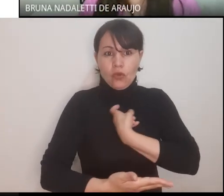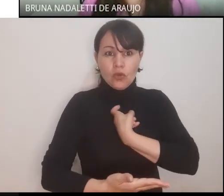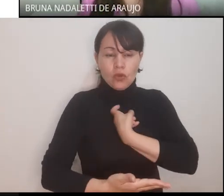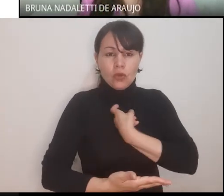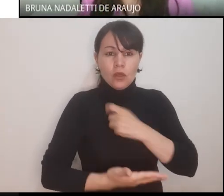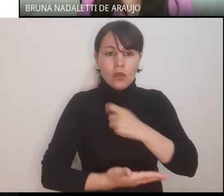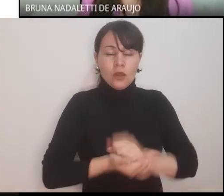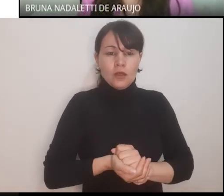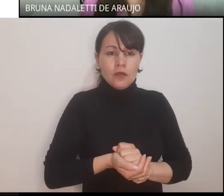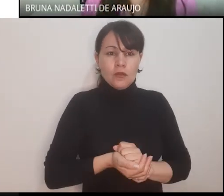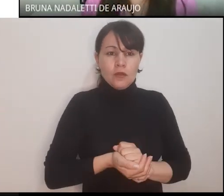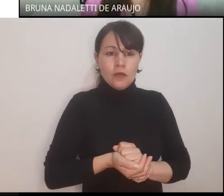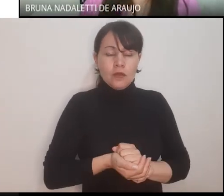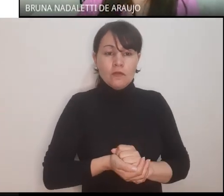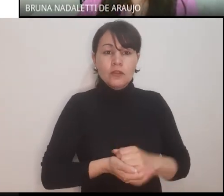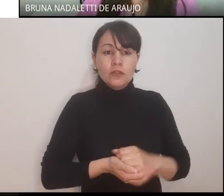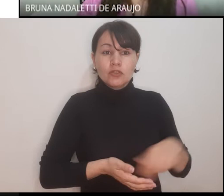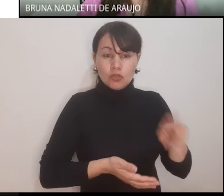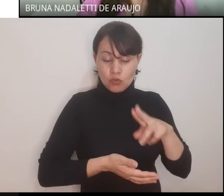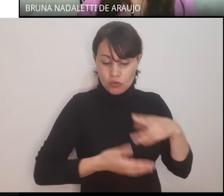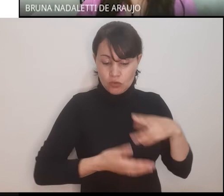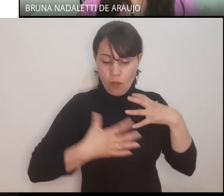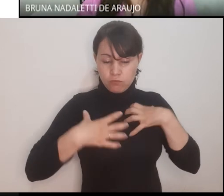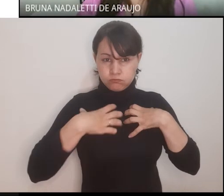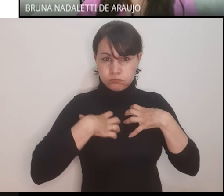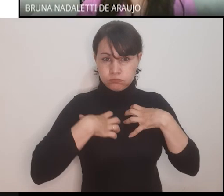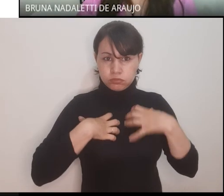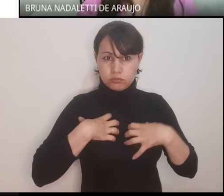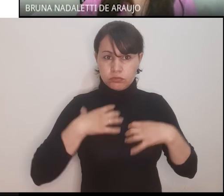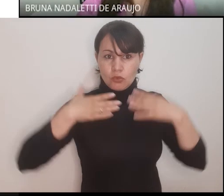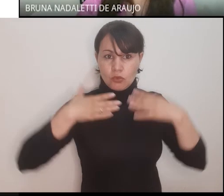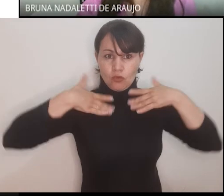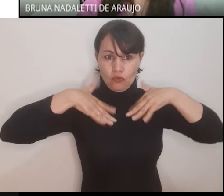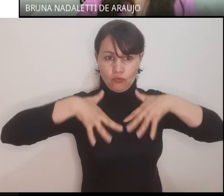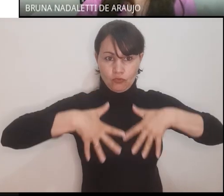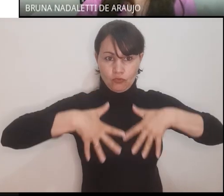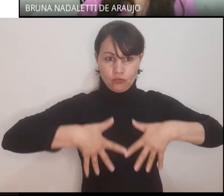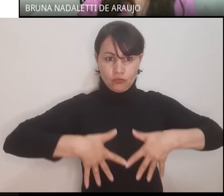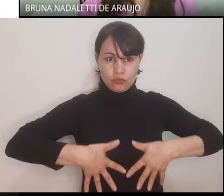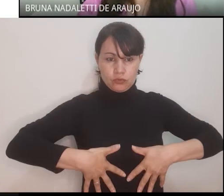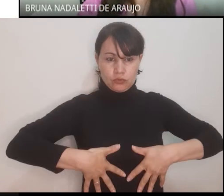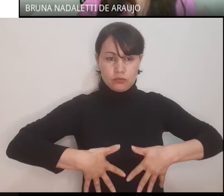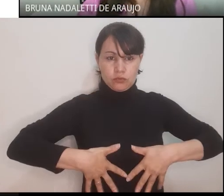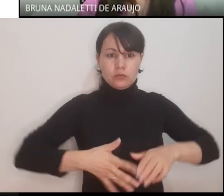a disposição anatômica que estas possuem.